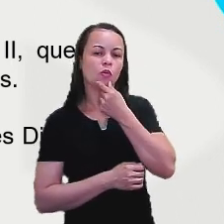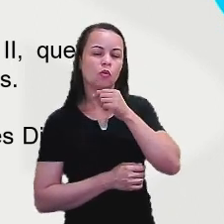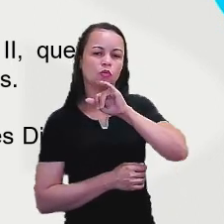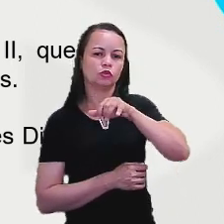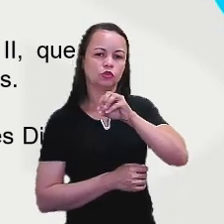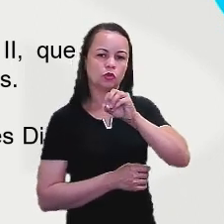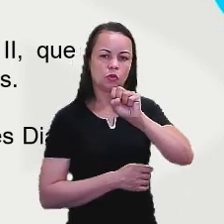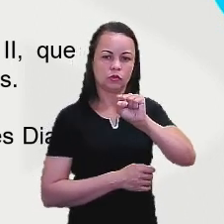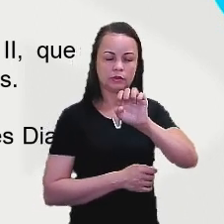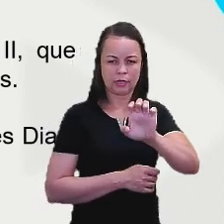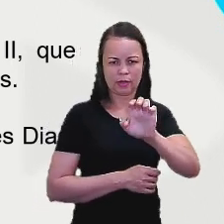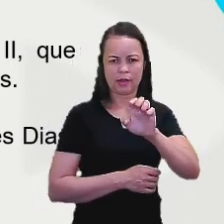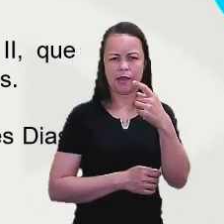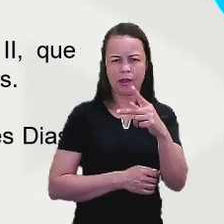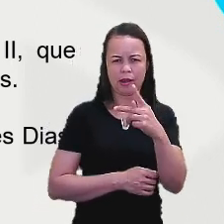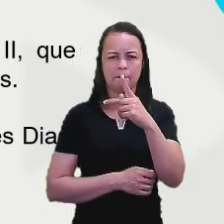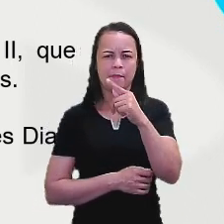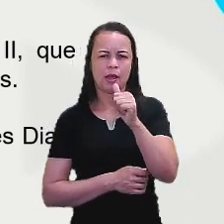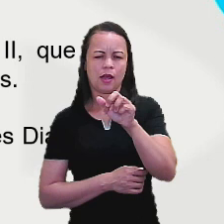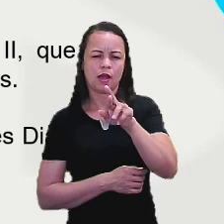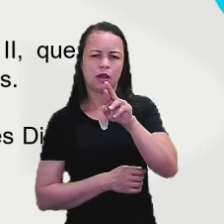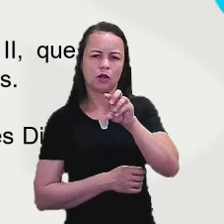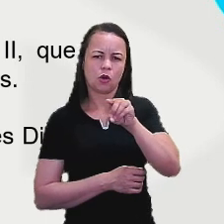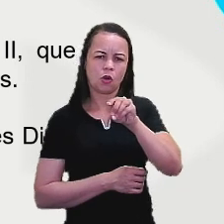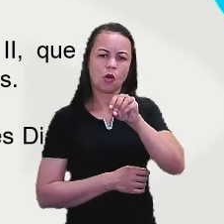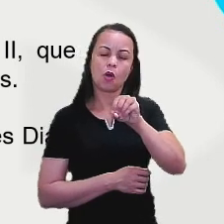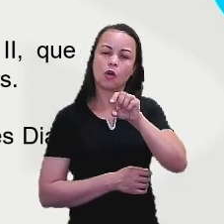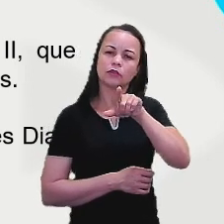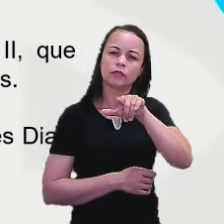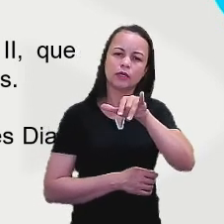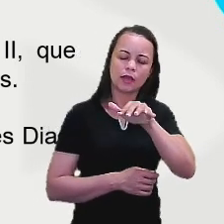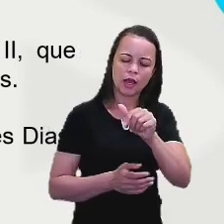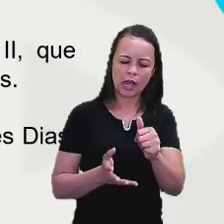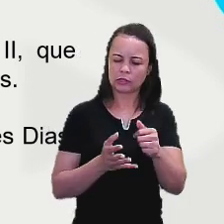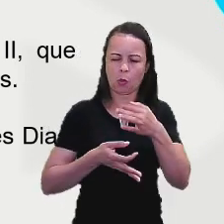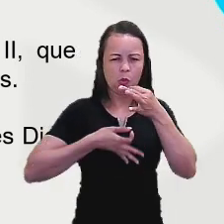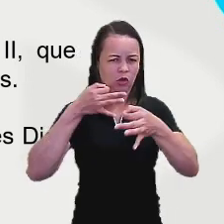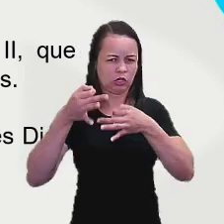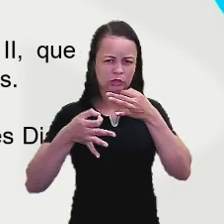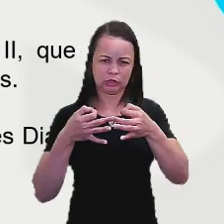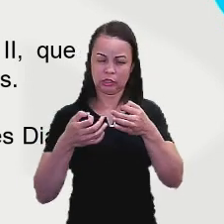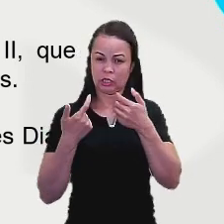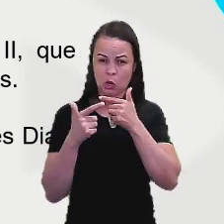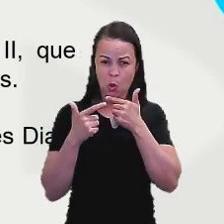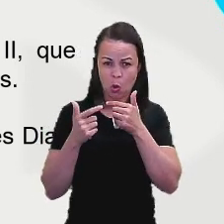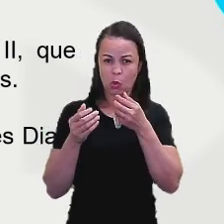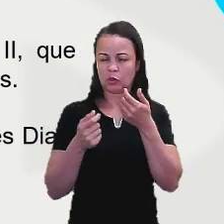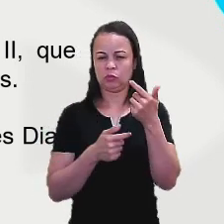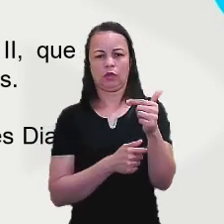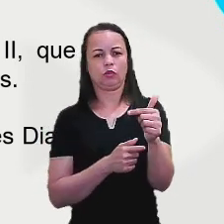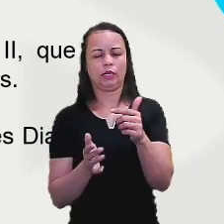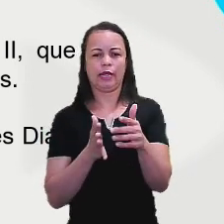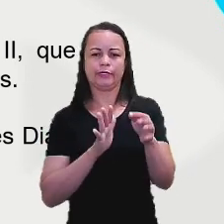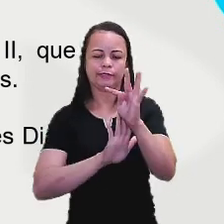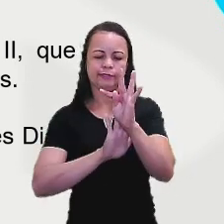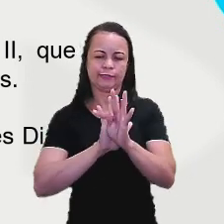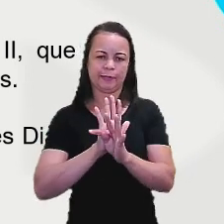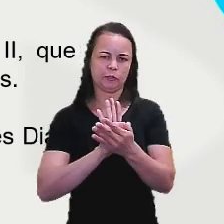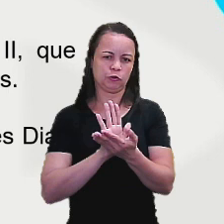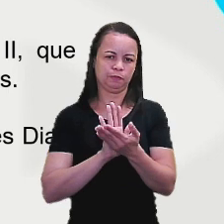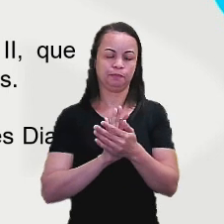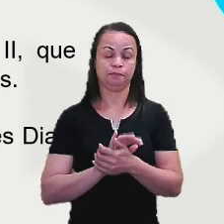A Canção do Exílio, visto que não explora um tom crítico e irônico característico desse mecanismo de